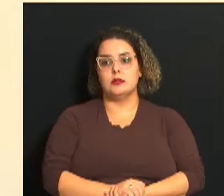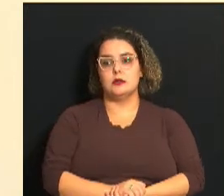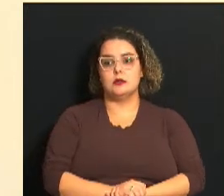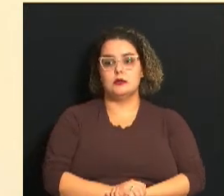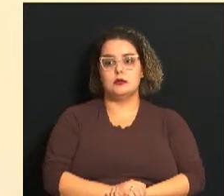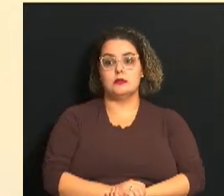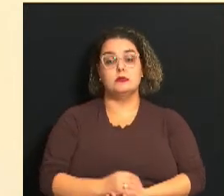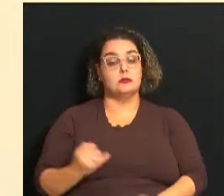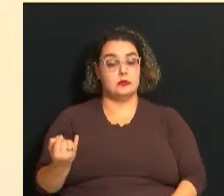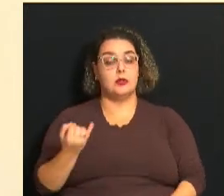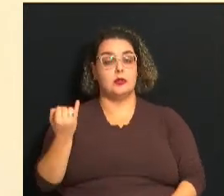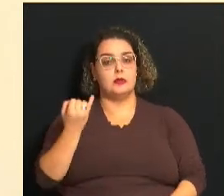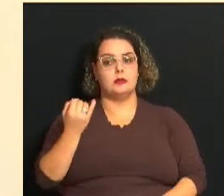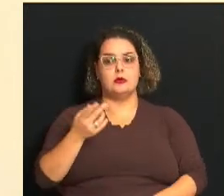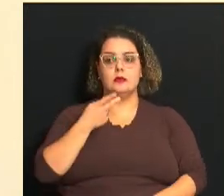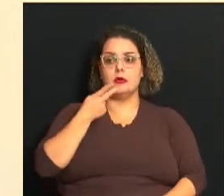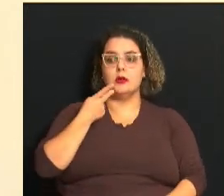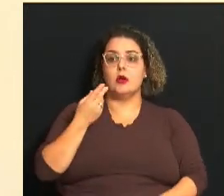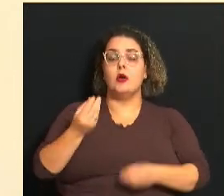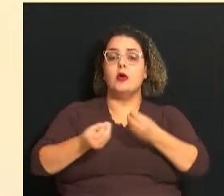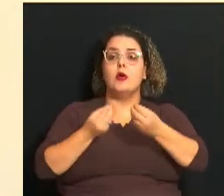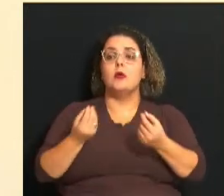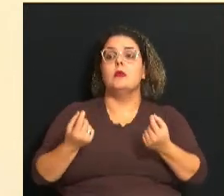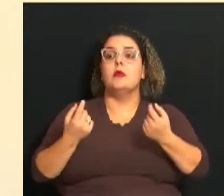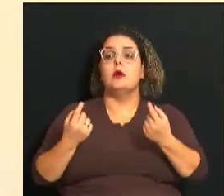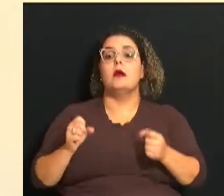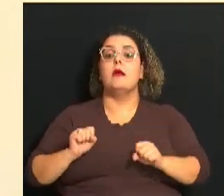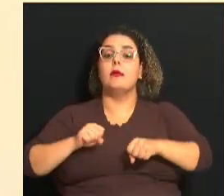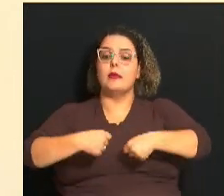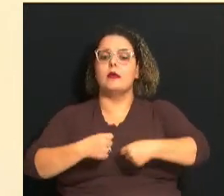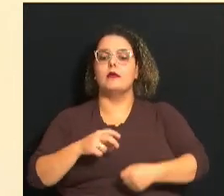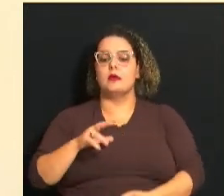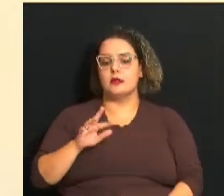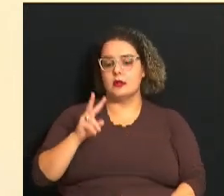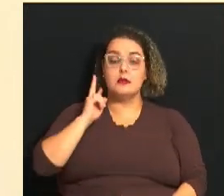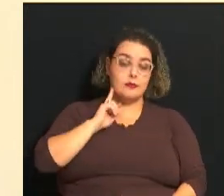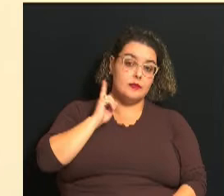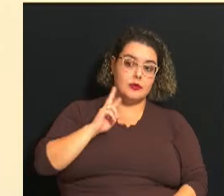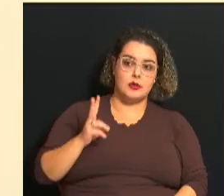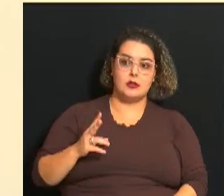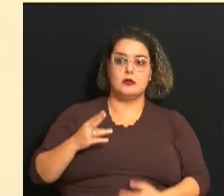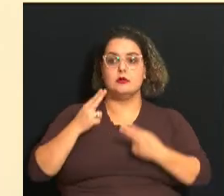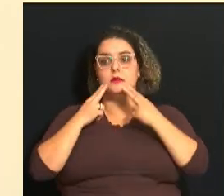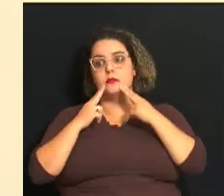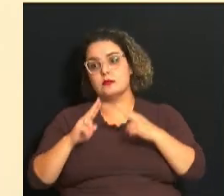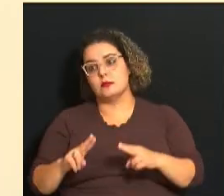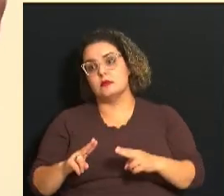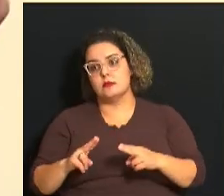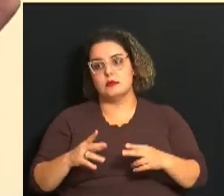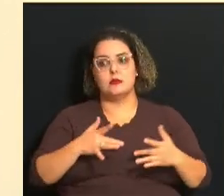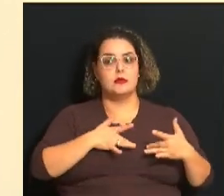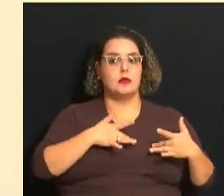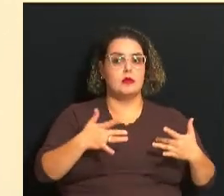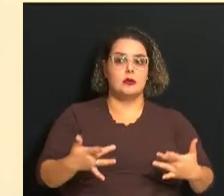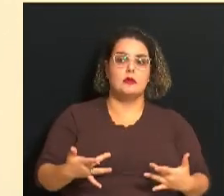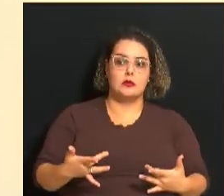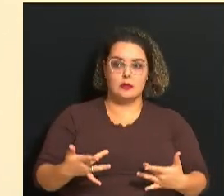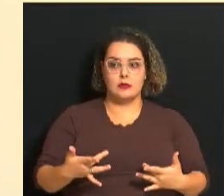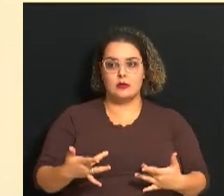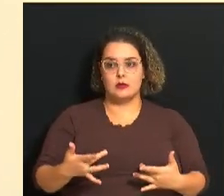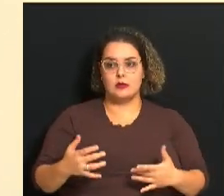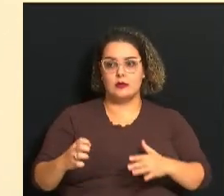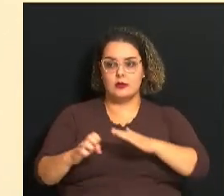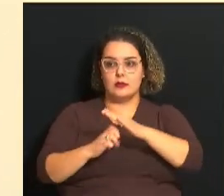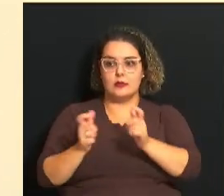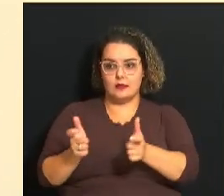contribuição muito importante aquela fala como funciona a defesa da vítima né ela cita a questão das testemunhas é a solidariedade né e empresas de pequeno